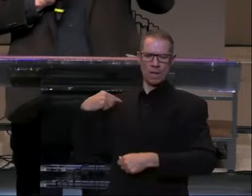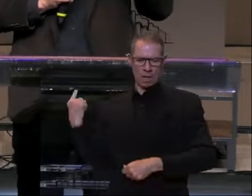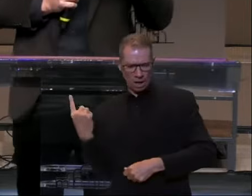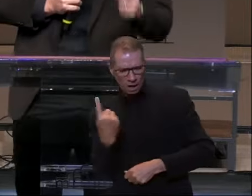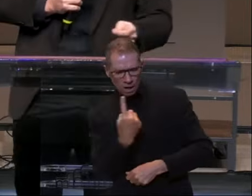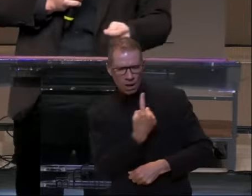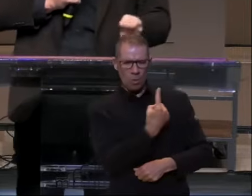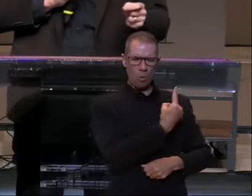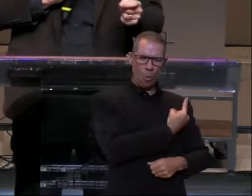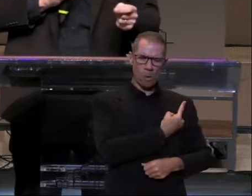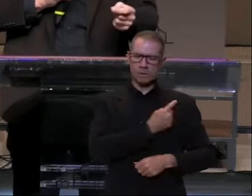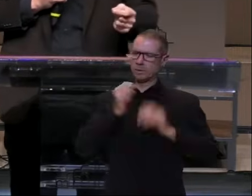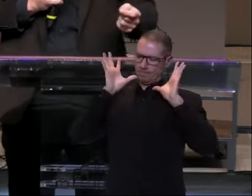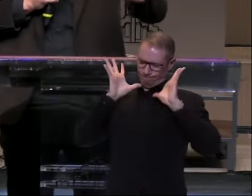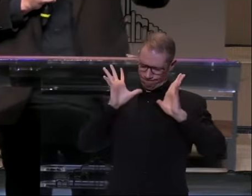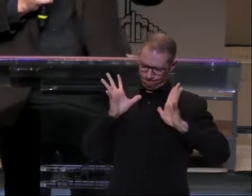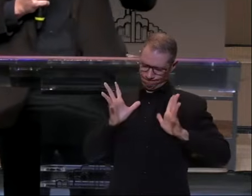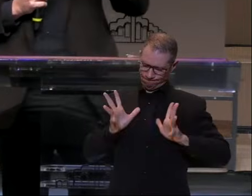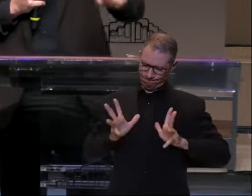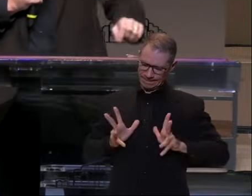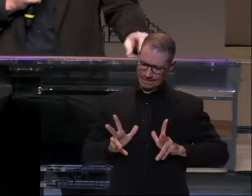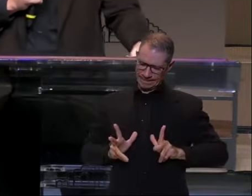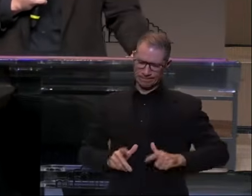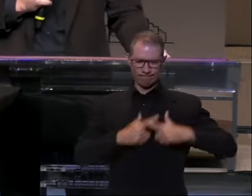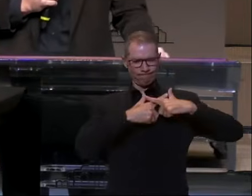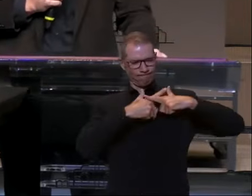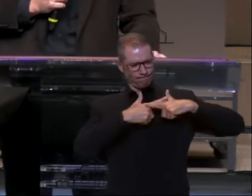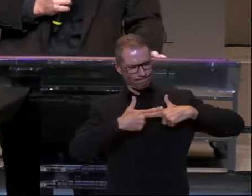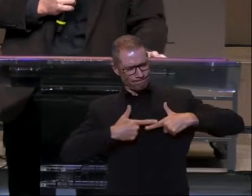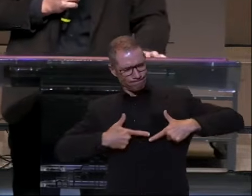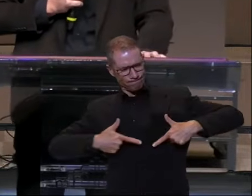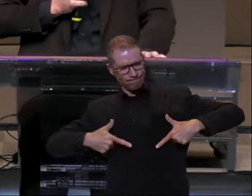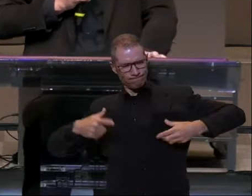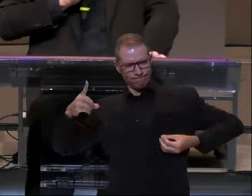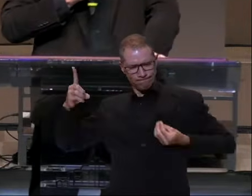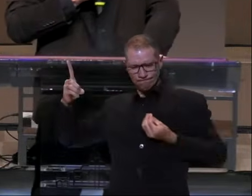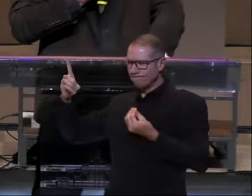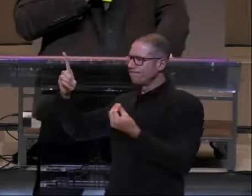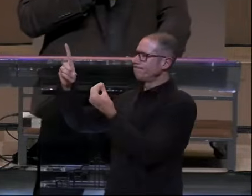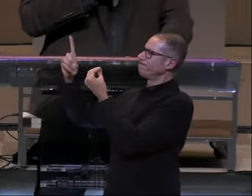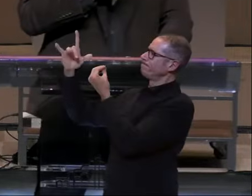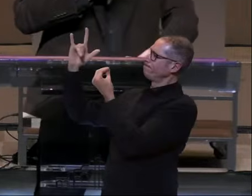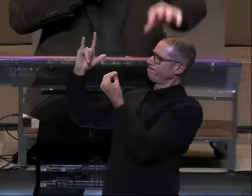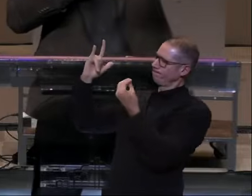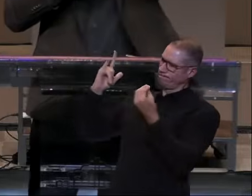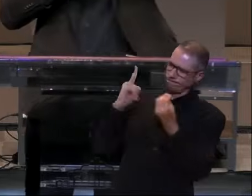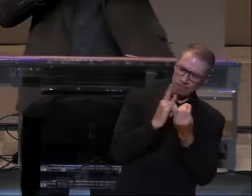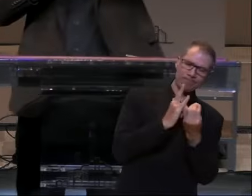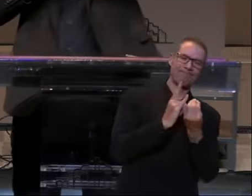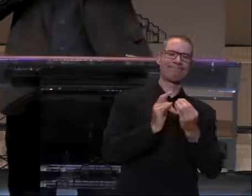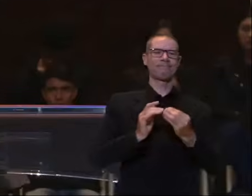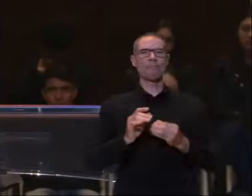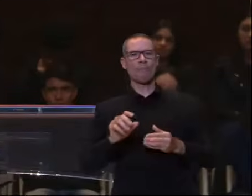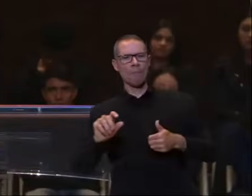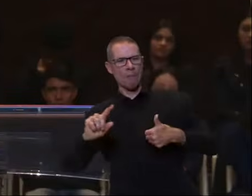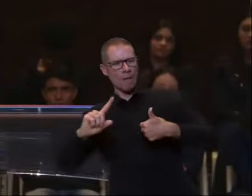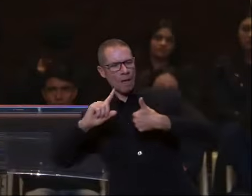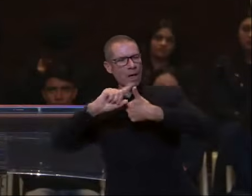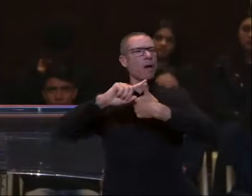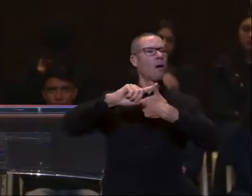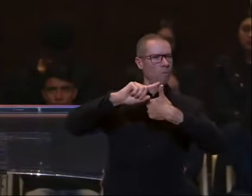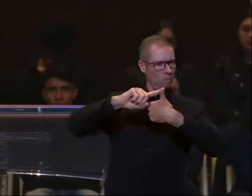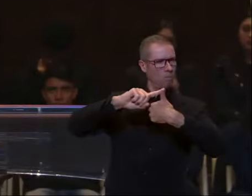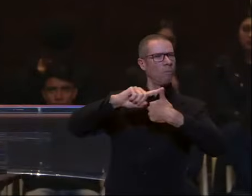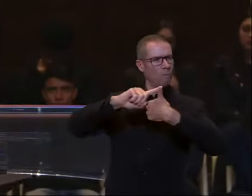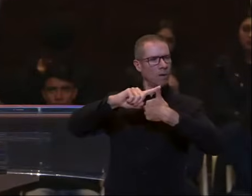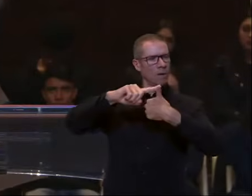fôssemos santos e irrepreensíveis diante dele em amor. A primeira bênção